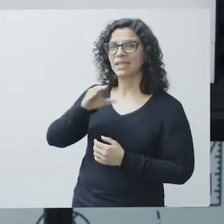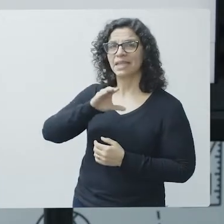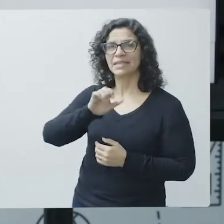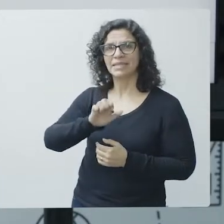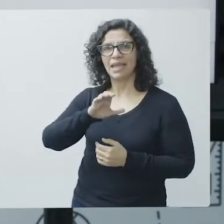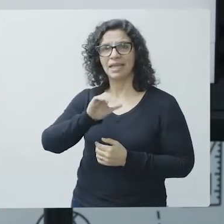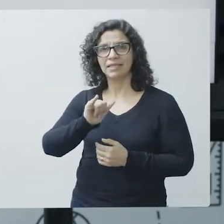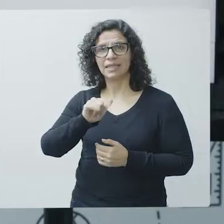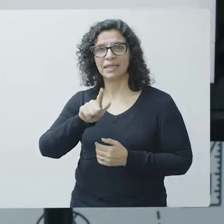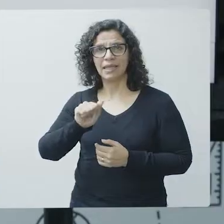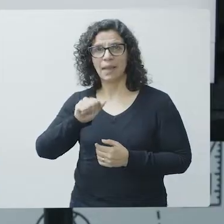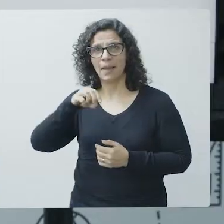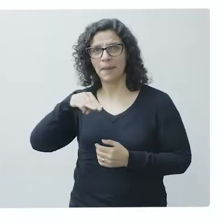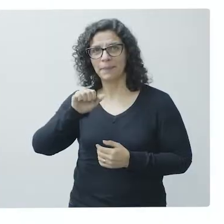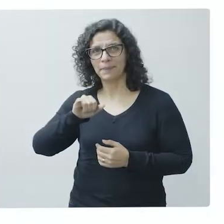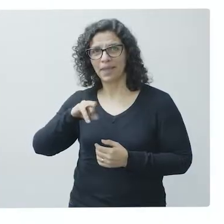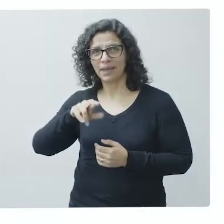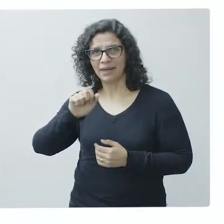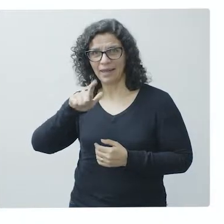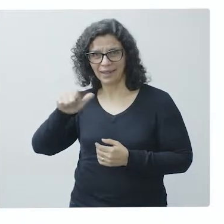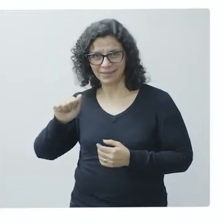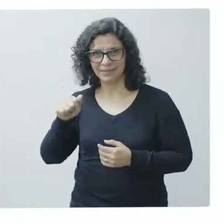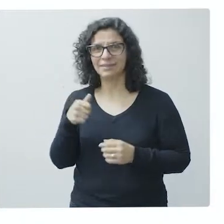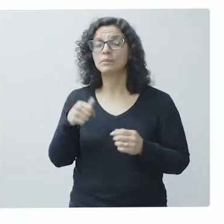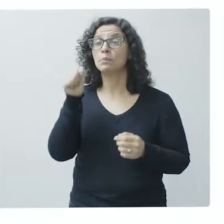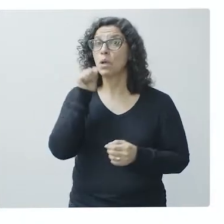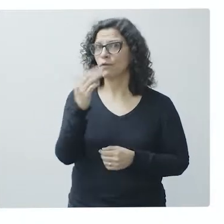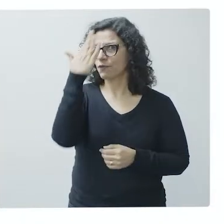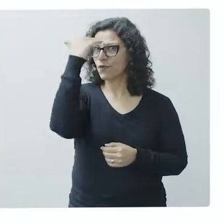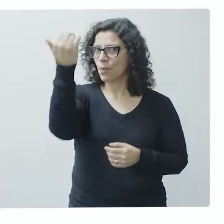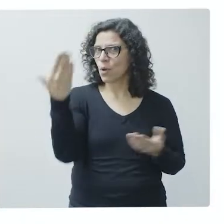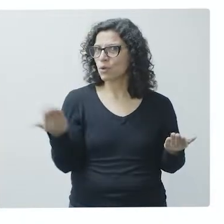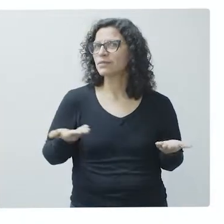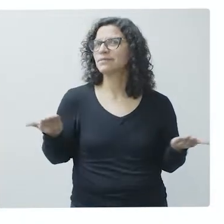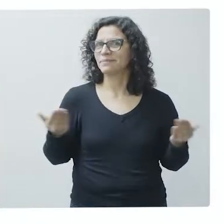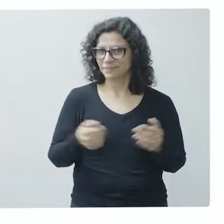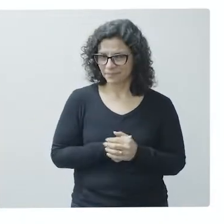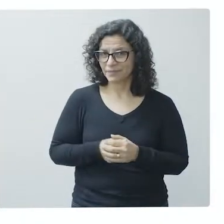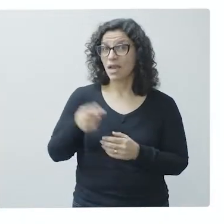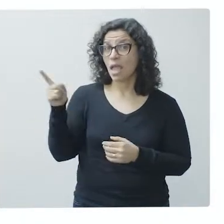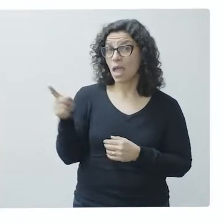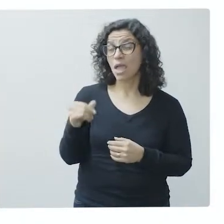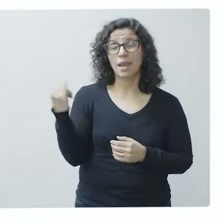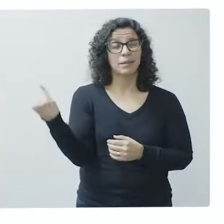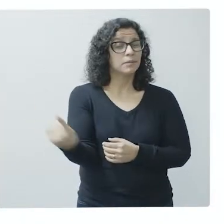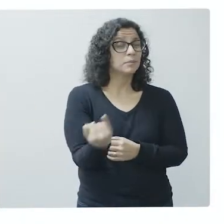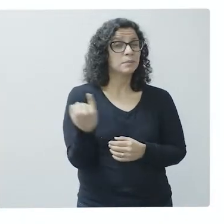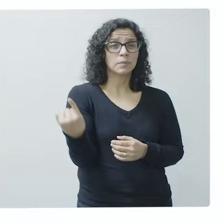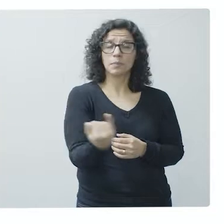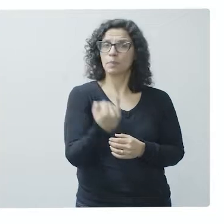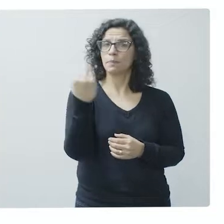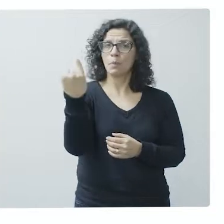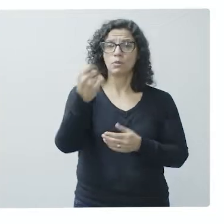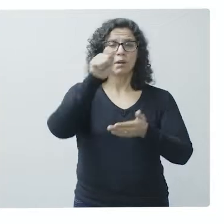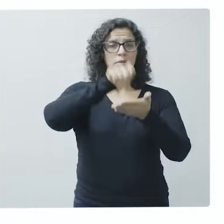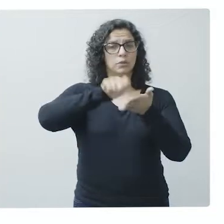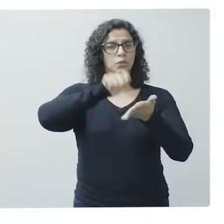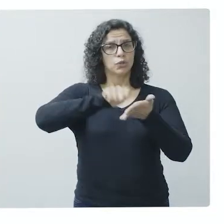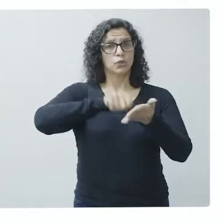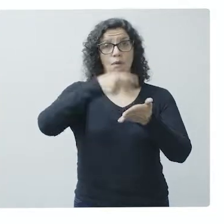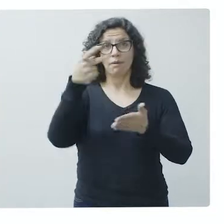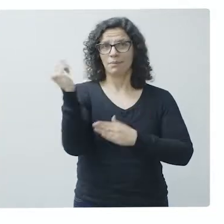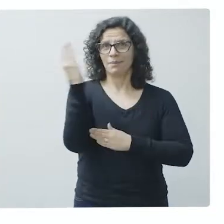bem conhecida, é a Cecília Meirelles. Cecília Meirelles, uma importante